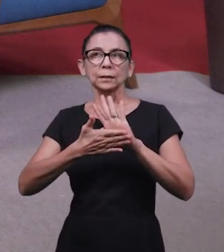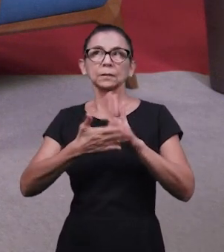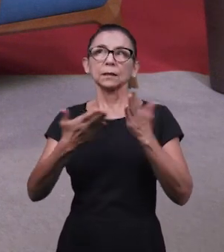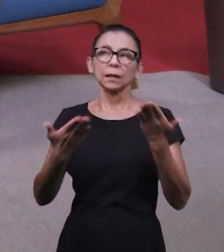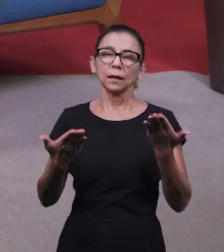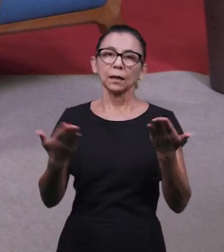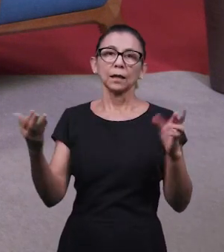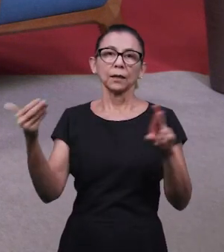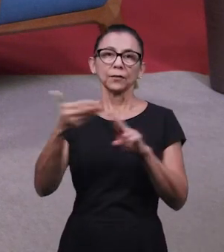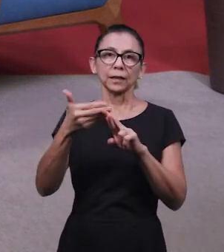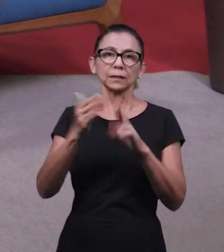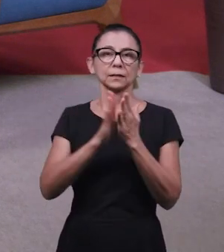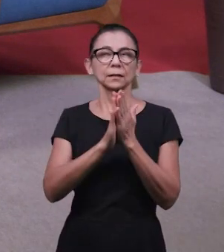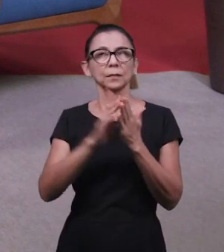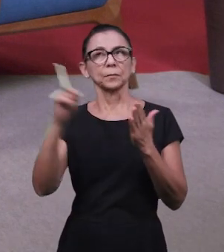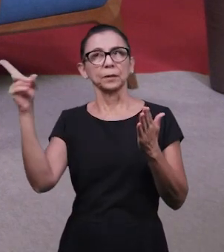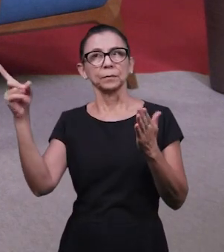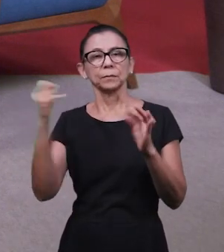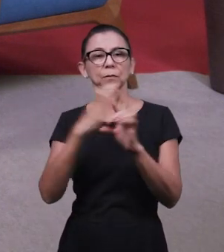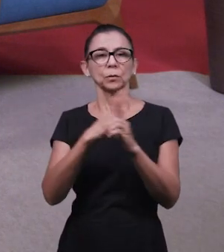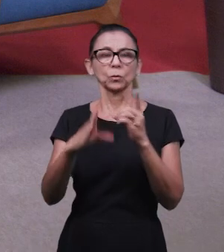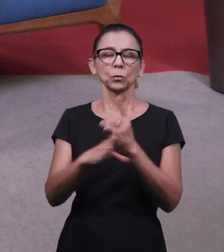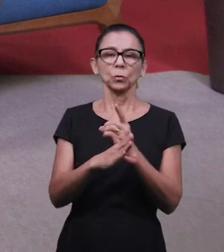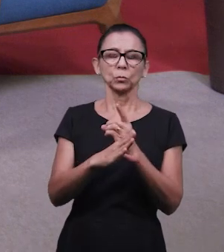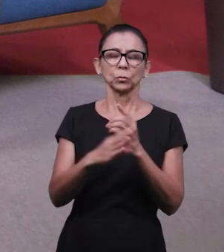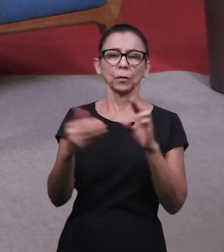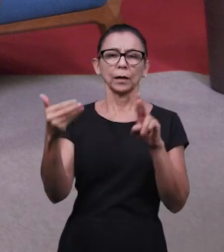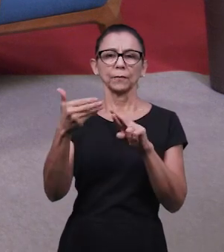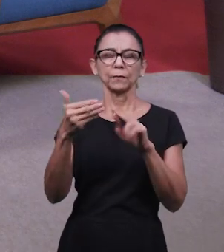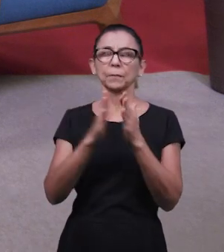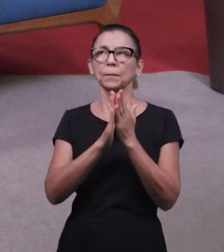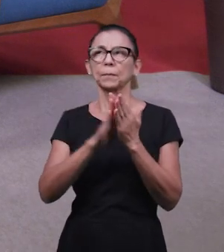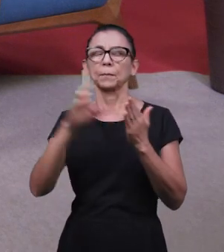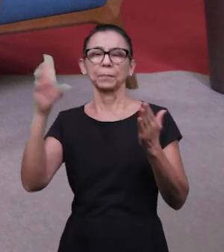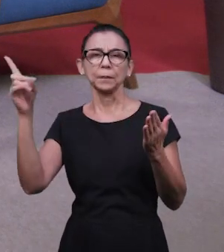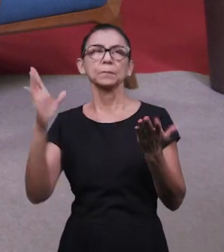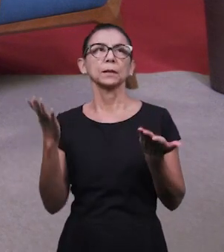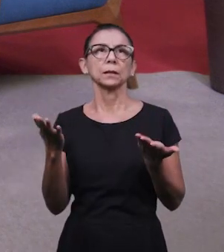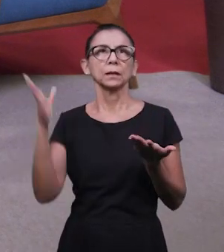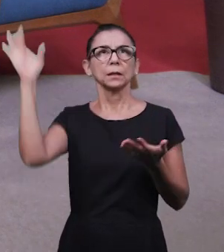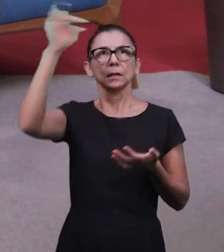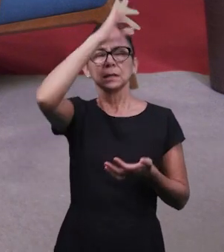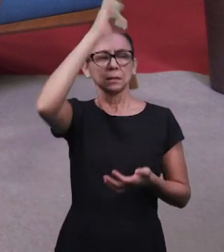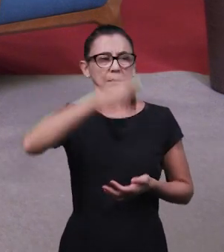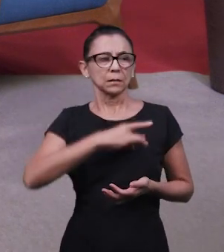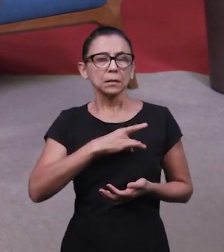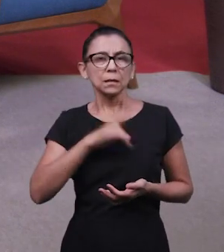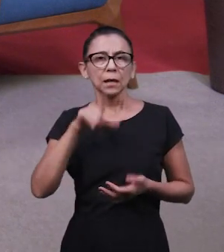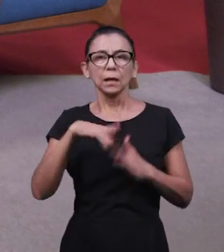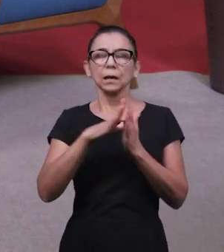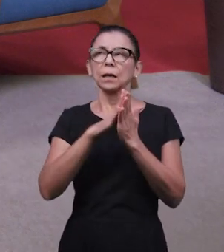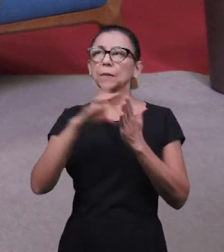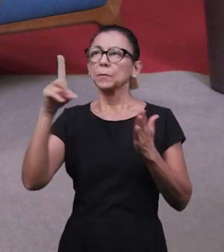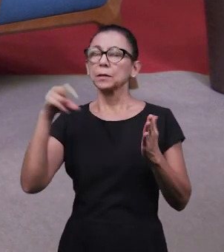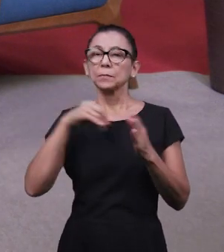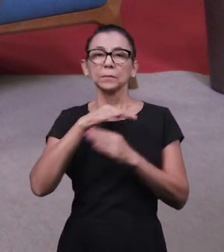até porque tudo parte da palavra, tudo vem a partir da palavra. Glória a Deus.